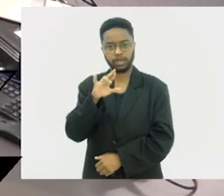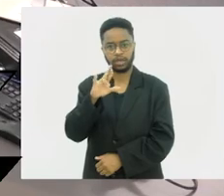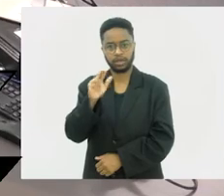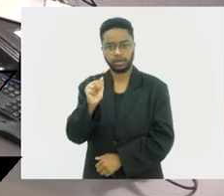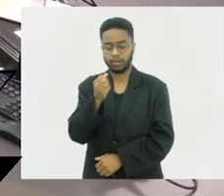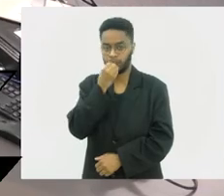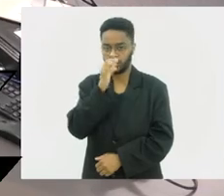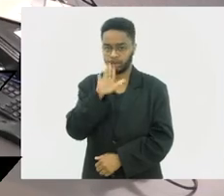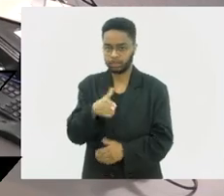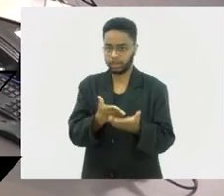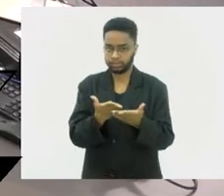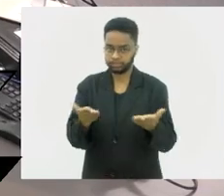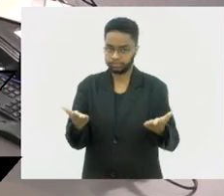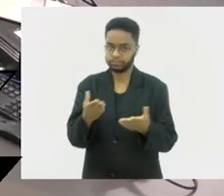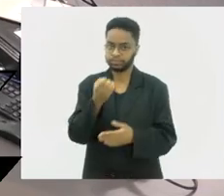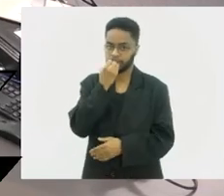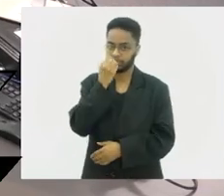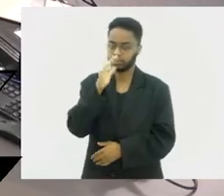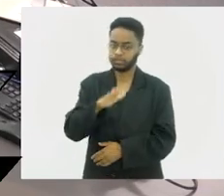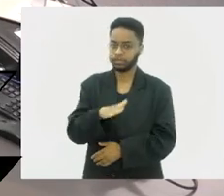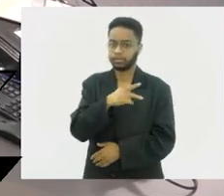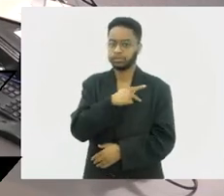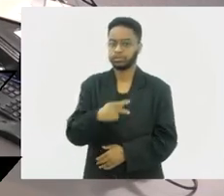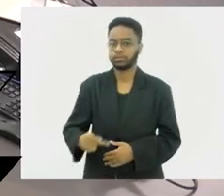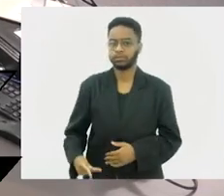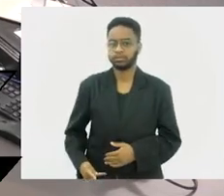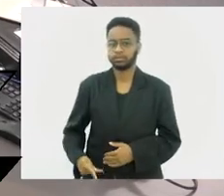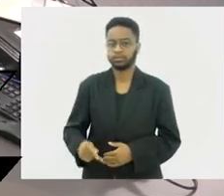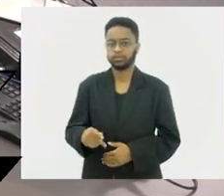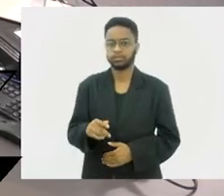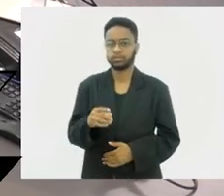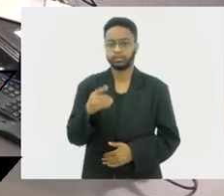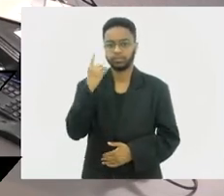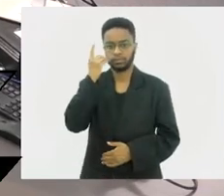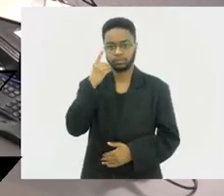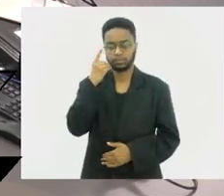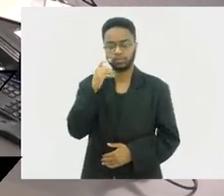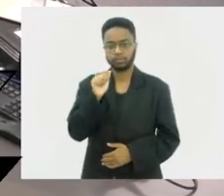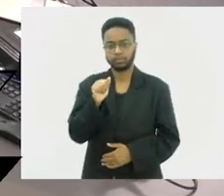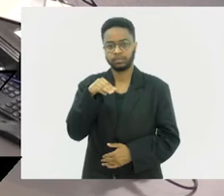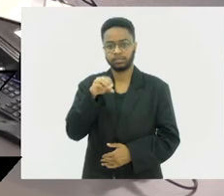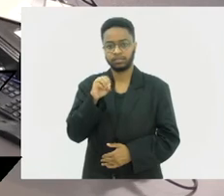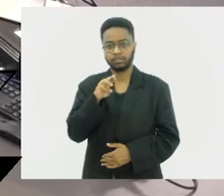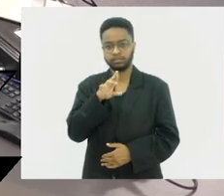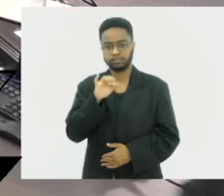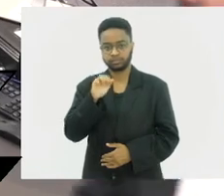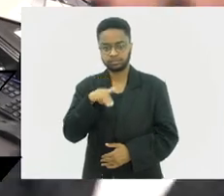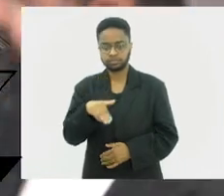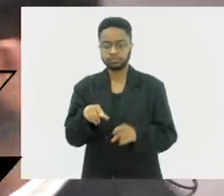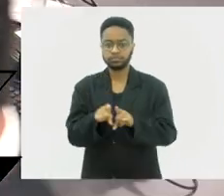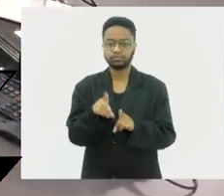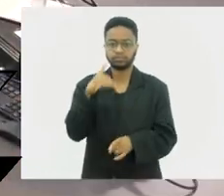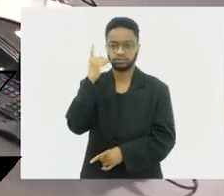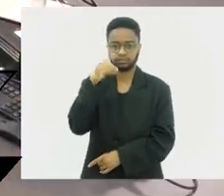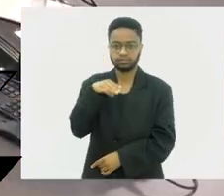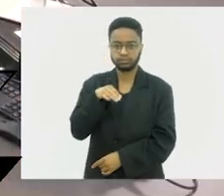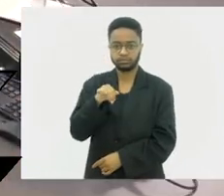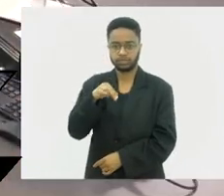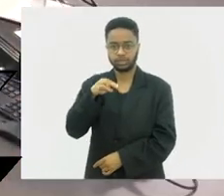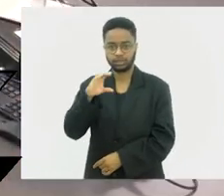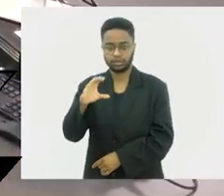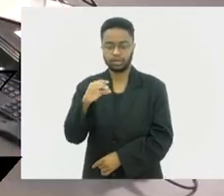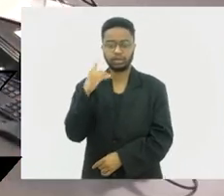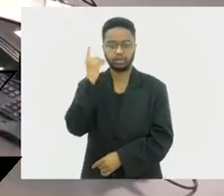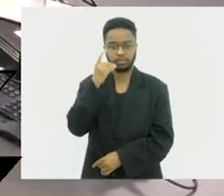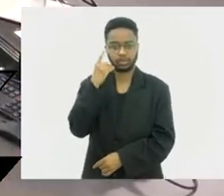Boa tarde, presidente deputado Rodrigo Amorim, deputado Carlos Mink,